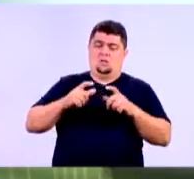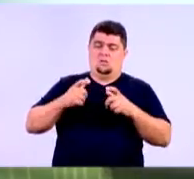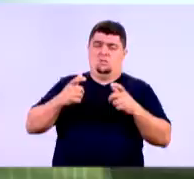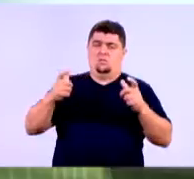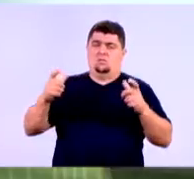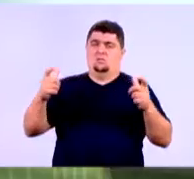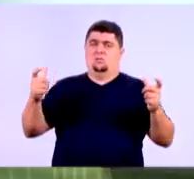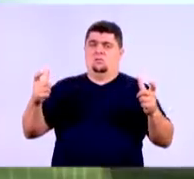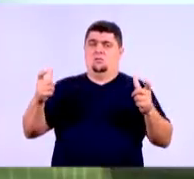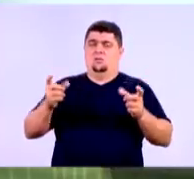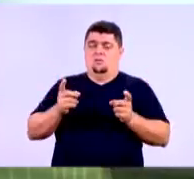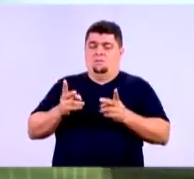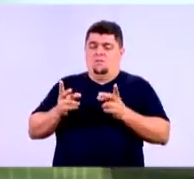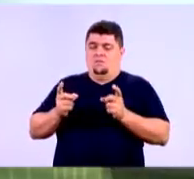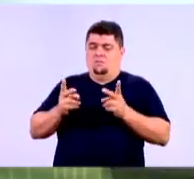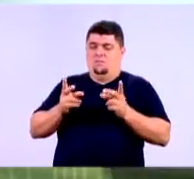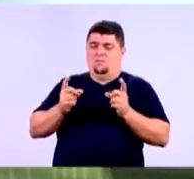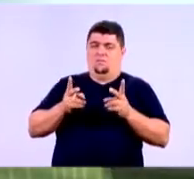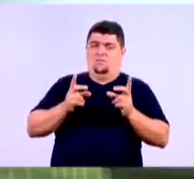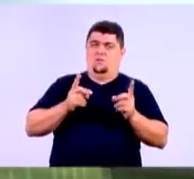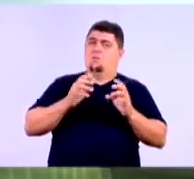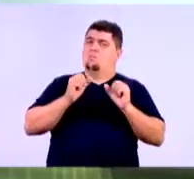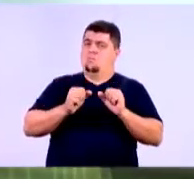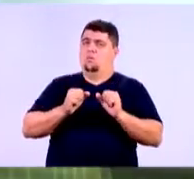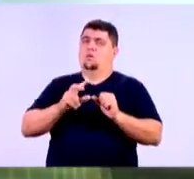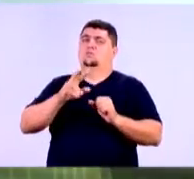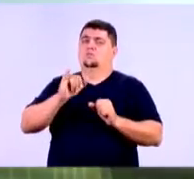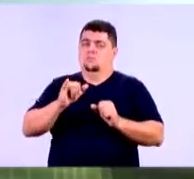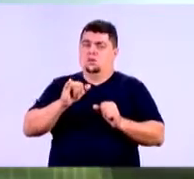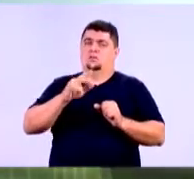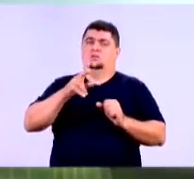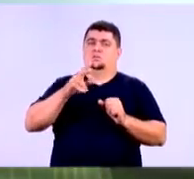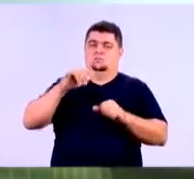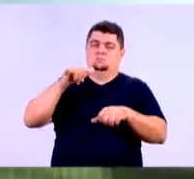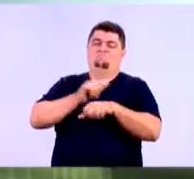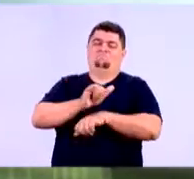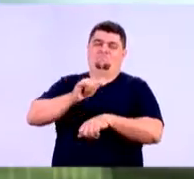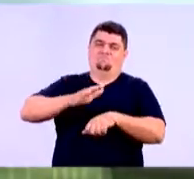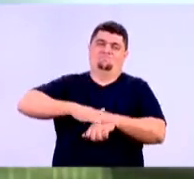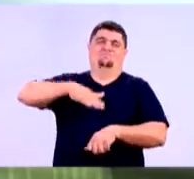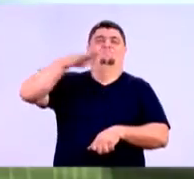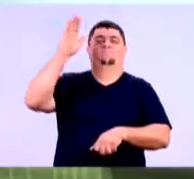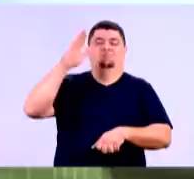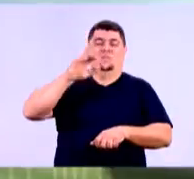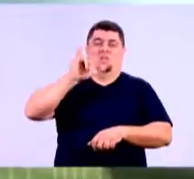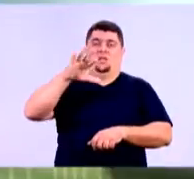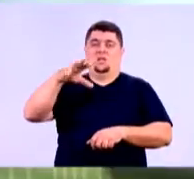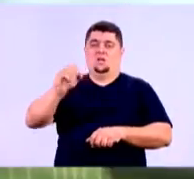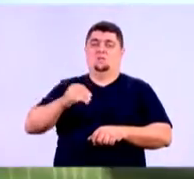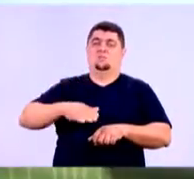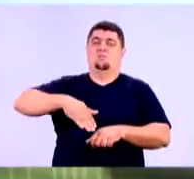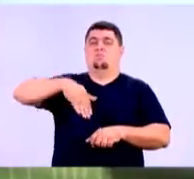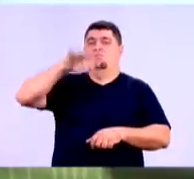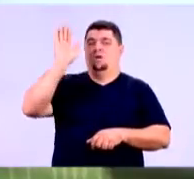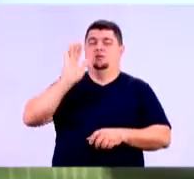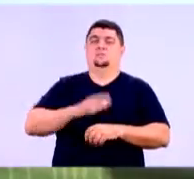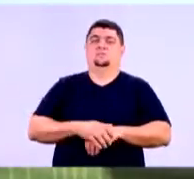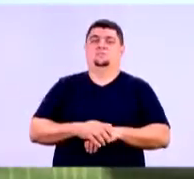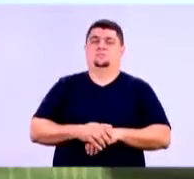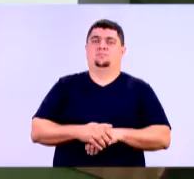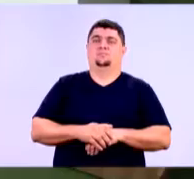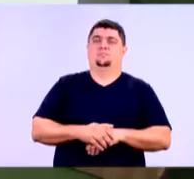certeza as suas vendas ao prazo, você está sujeito a um risco muito próximo dessa sua taxa de